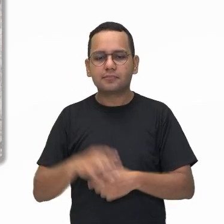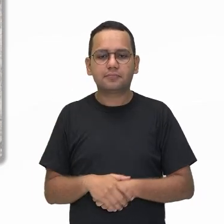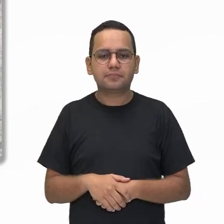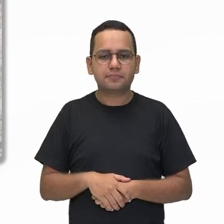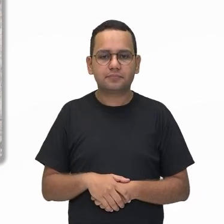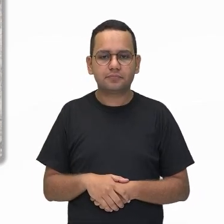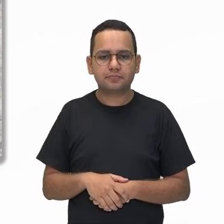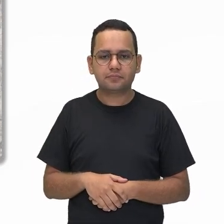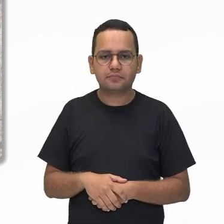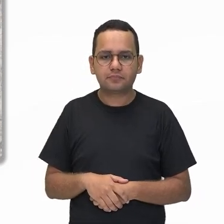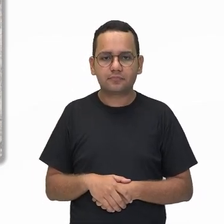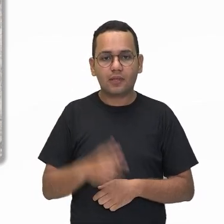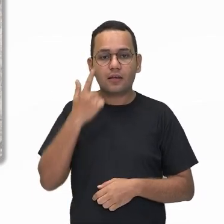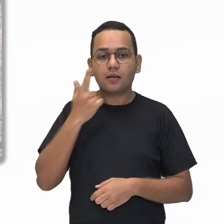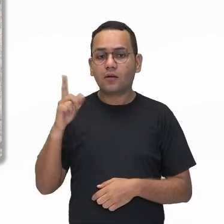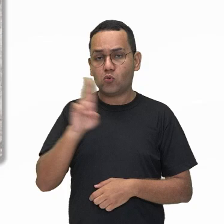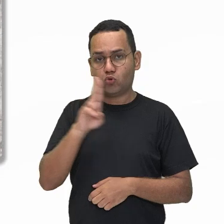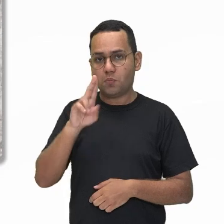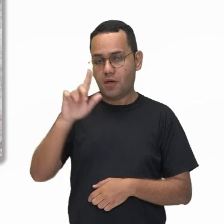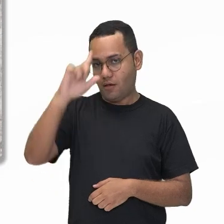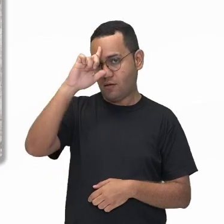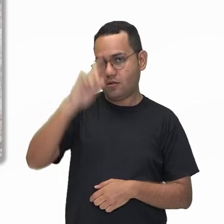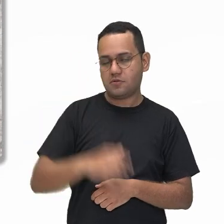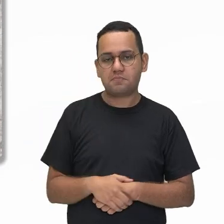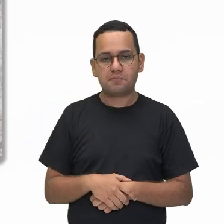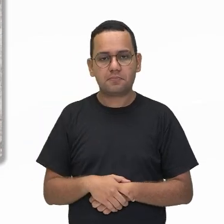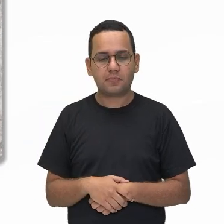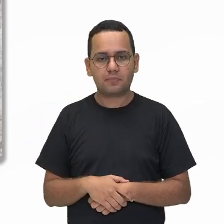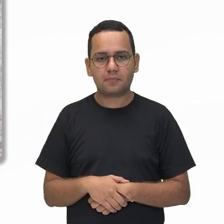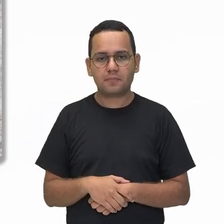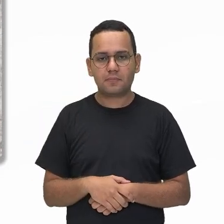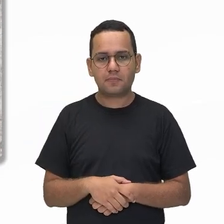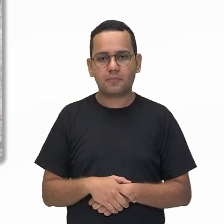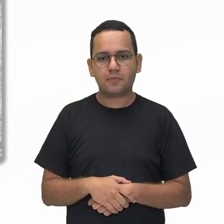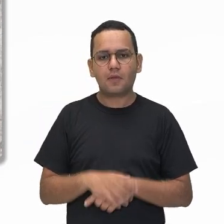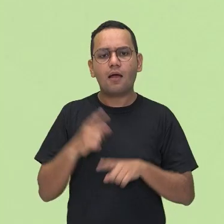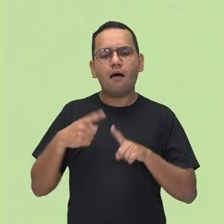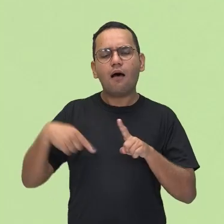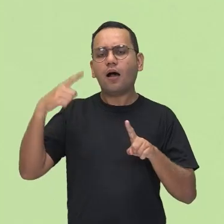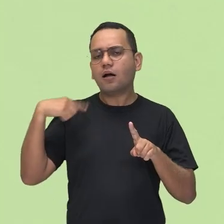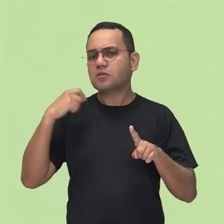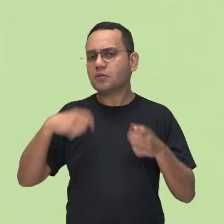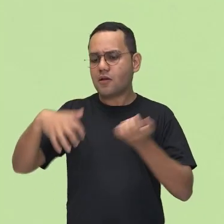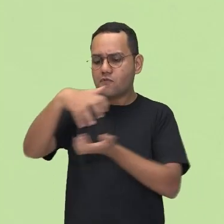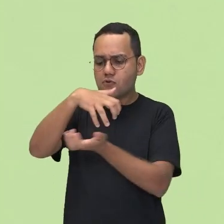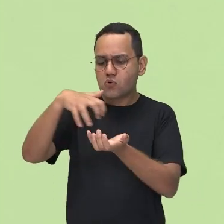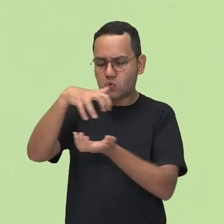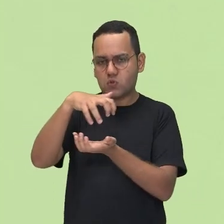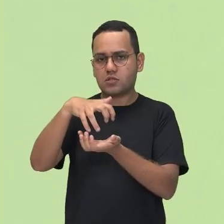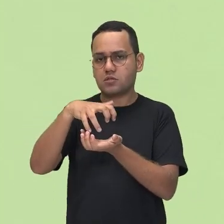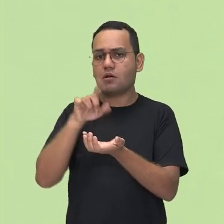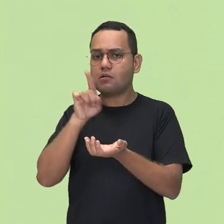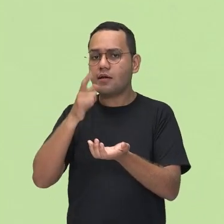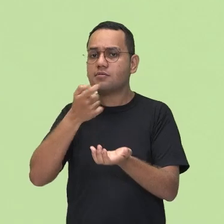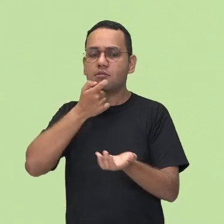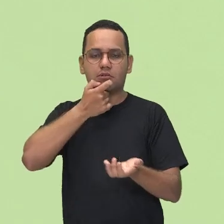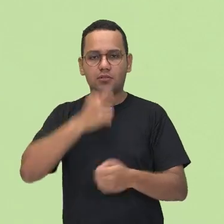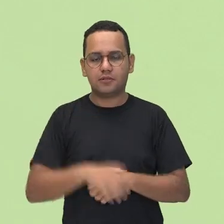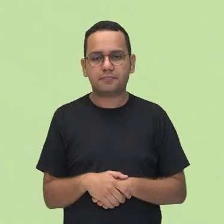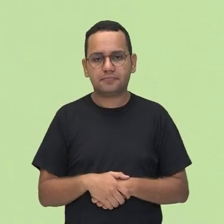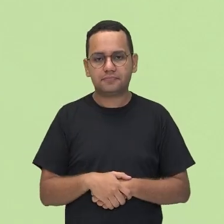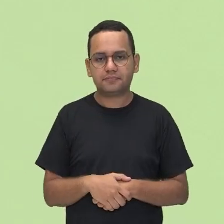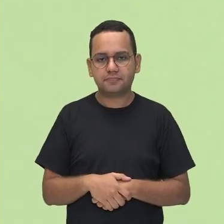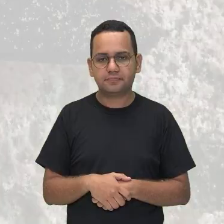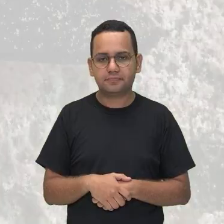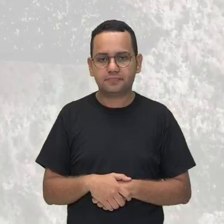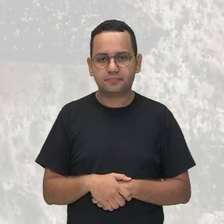a Biston betularia, antes e depois da Revolução Industrial que ocorreu lá na Inglaterra, tá? Então vamos ver um vídeo